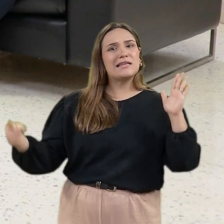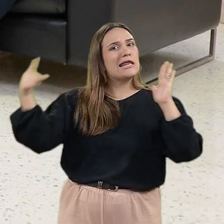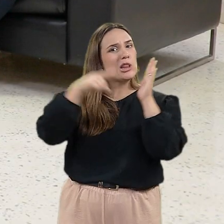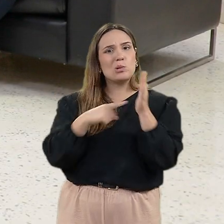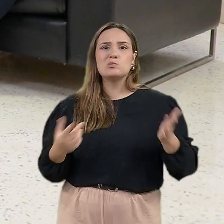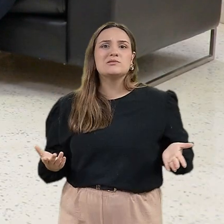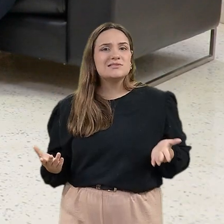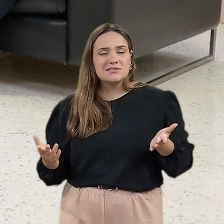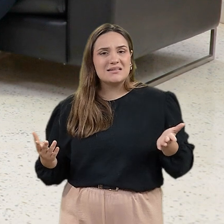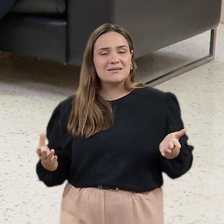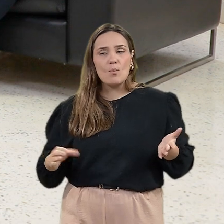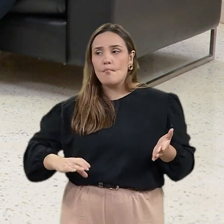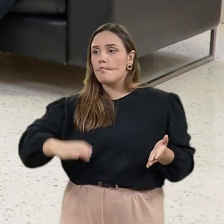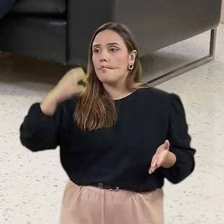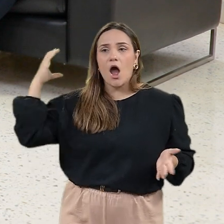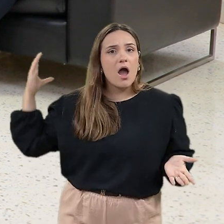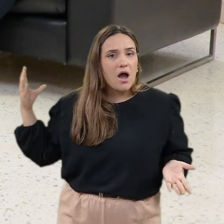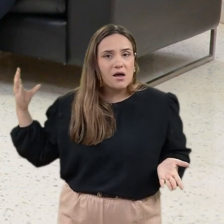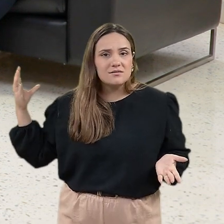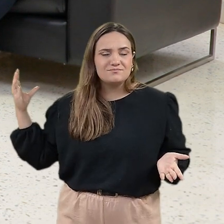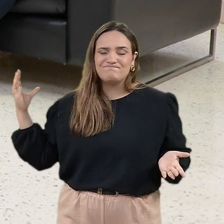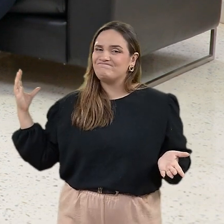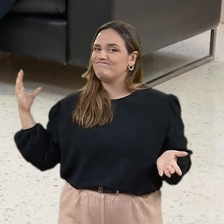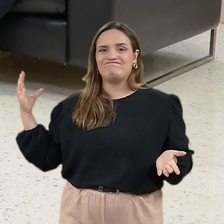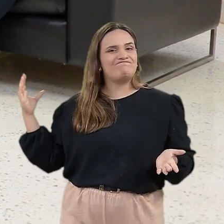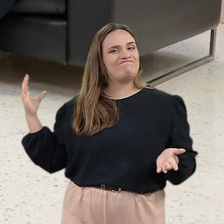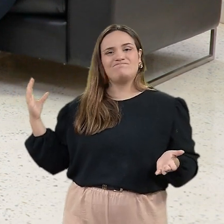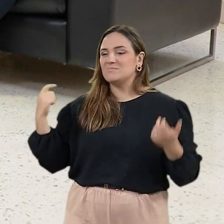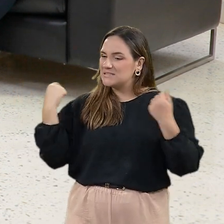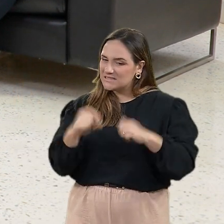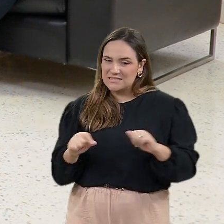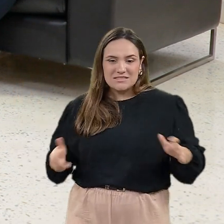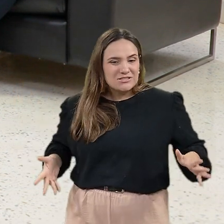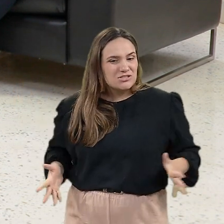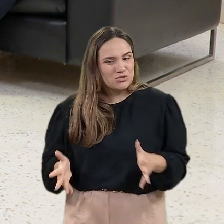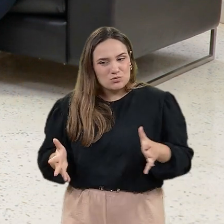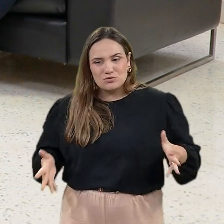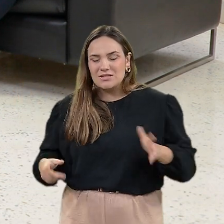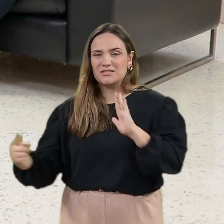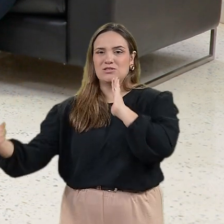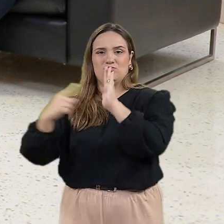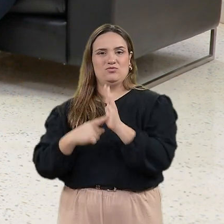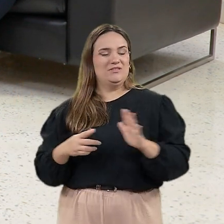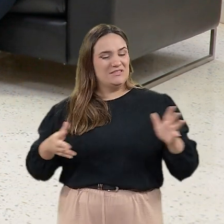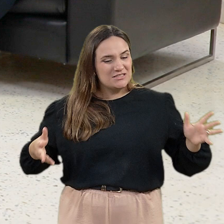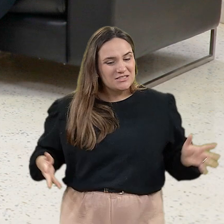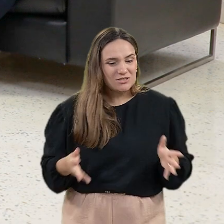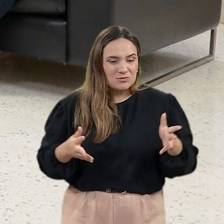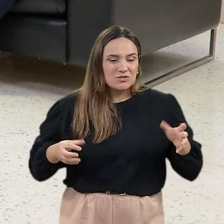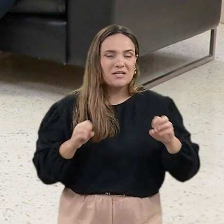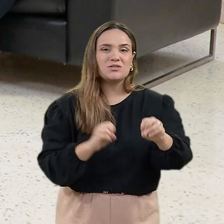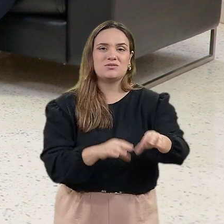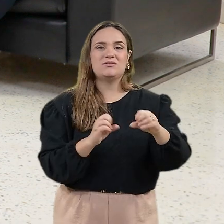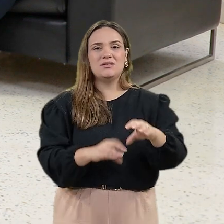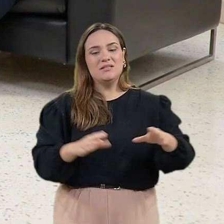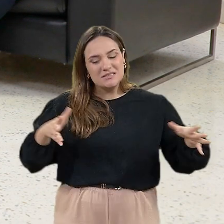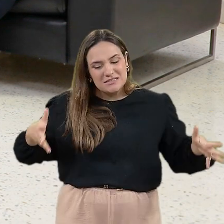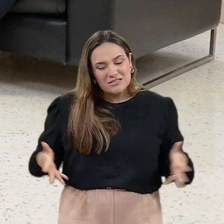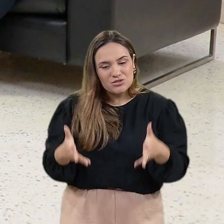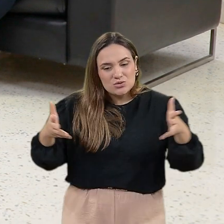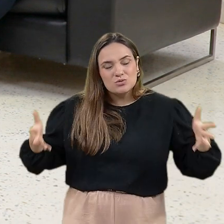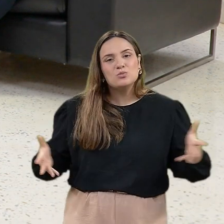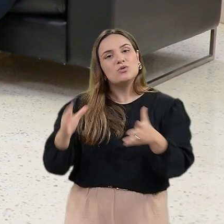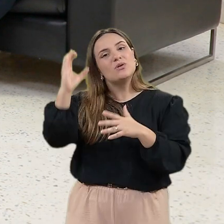ocorre. Então, assim, em suma, esse trabalho de investimento em educação, em políticas públicas, conscientização